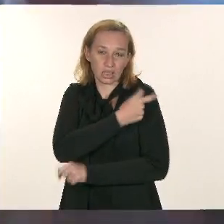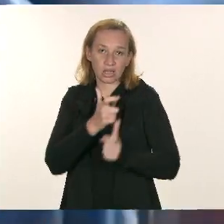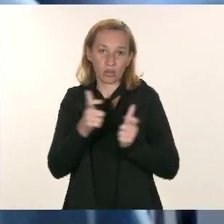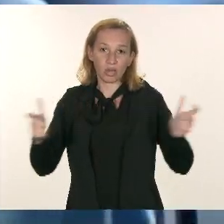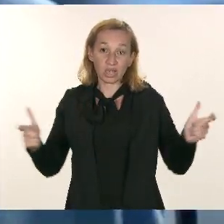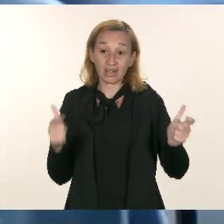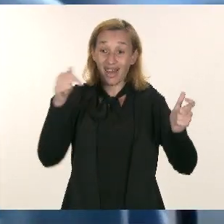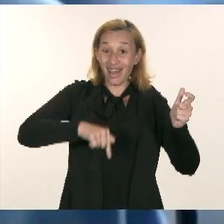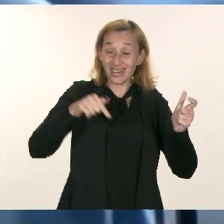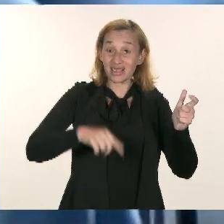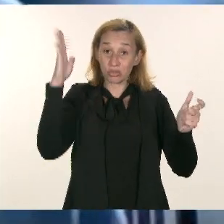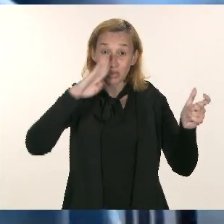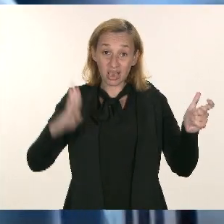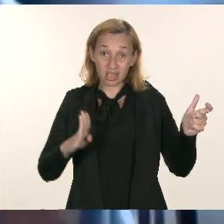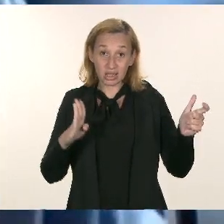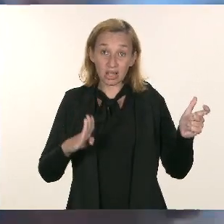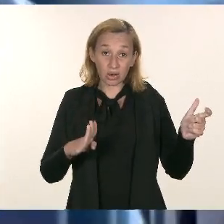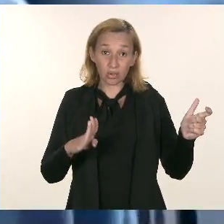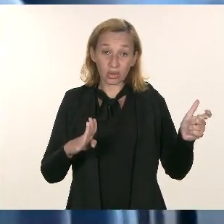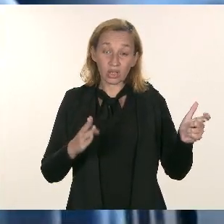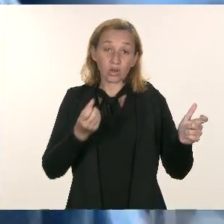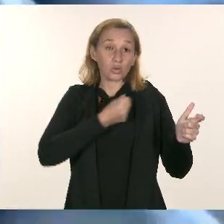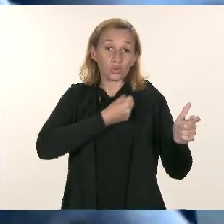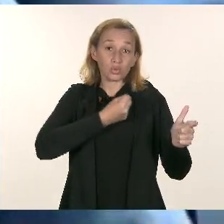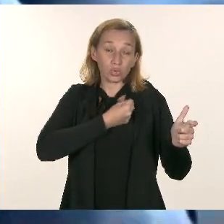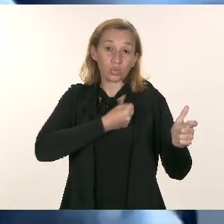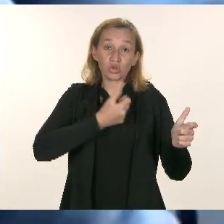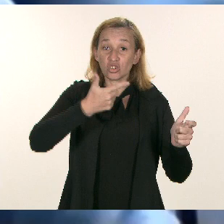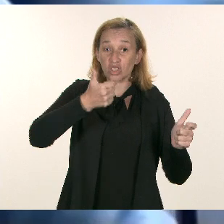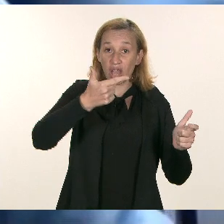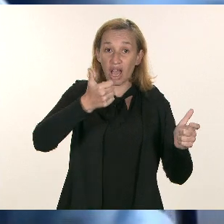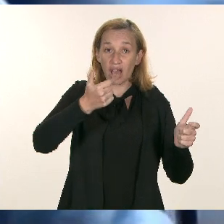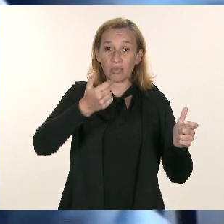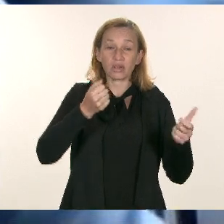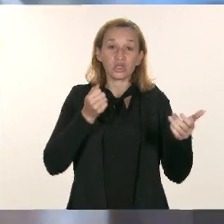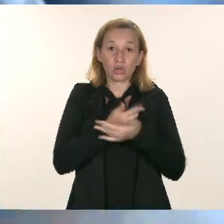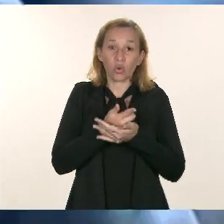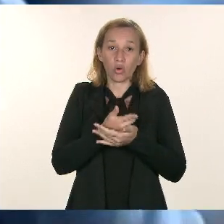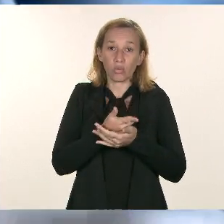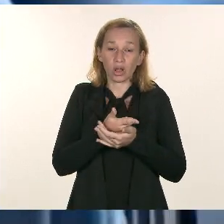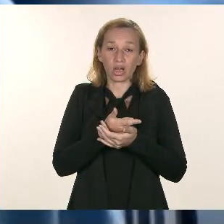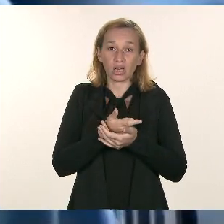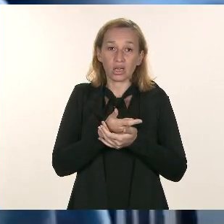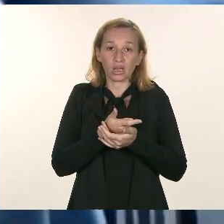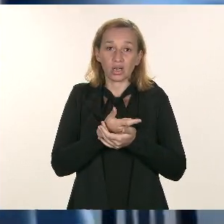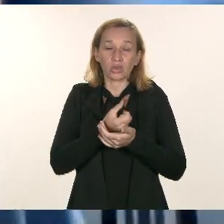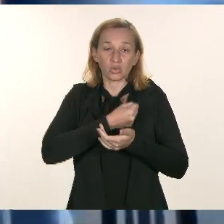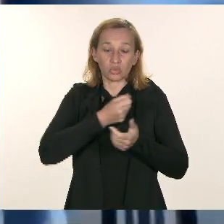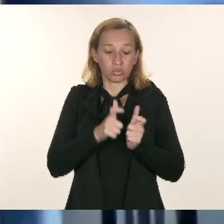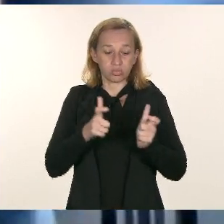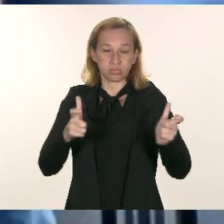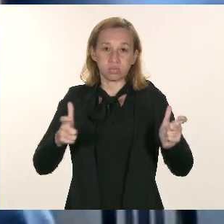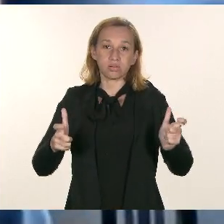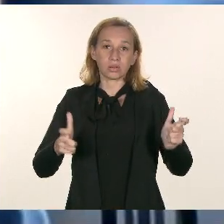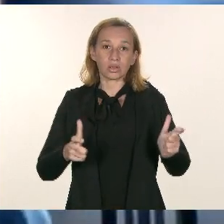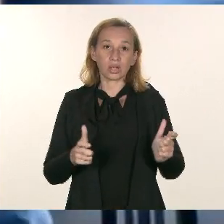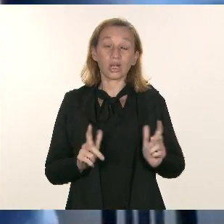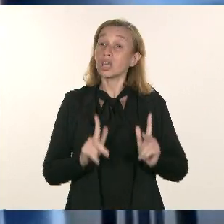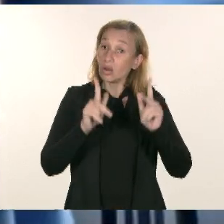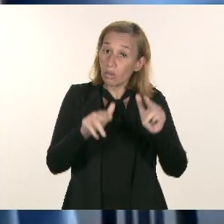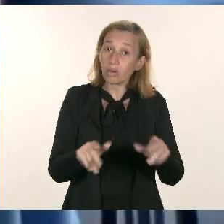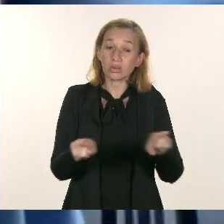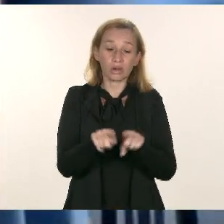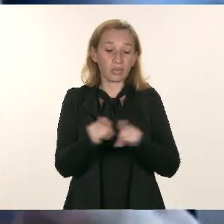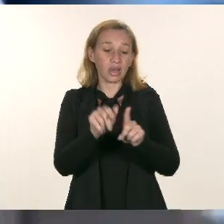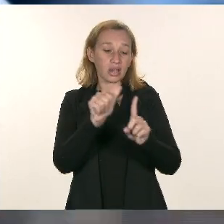essas armas não matam Covid, matam outras pessoas, inclusive mulheres, inclusive com feminicídio.